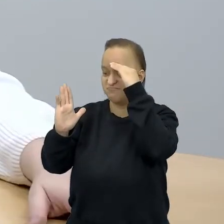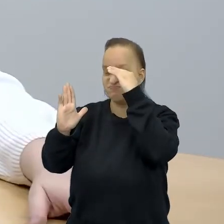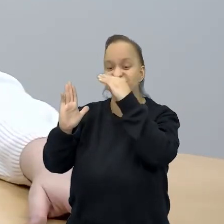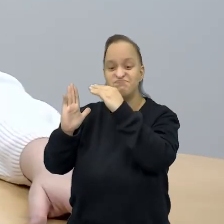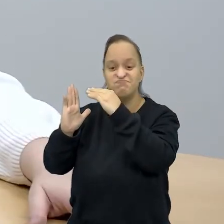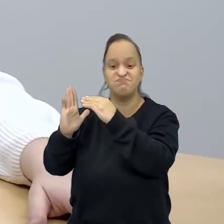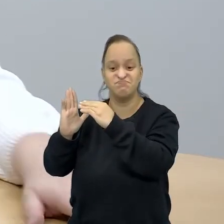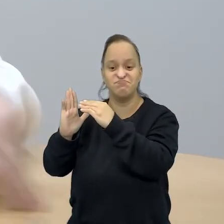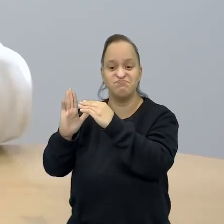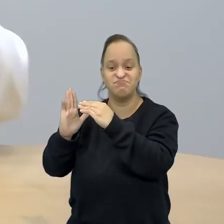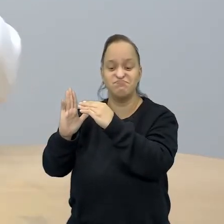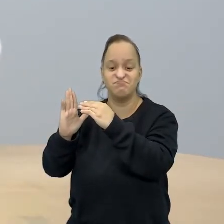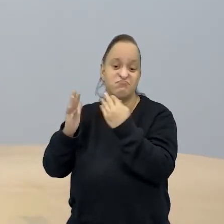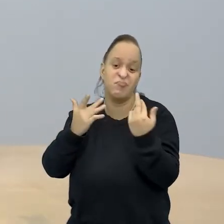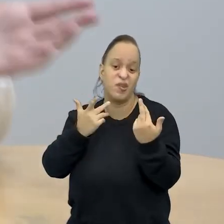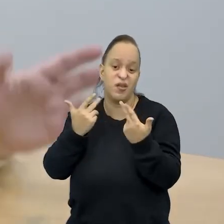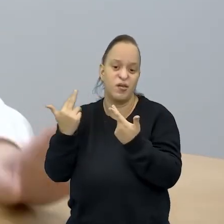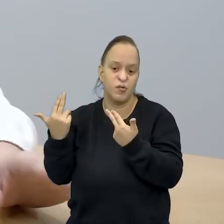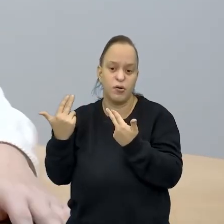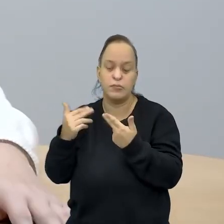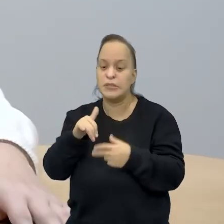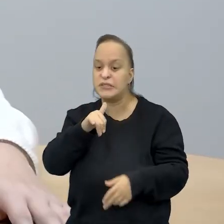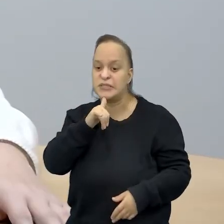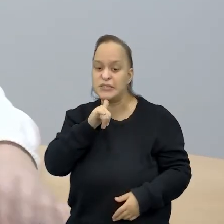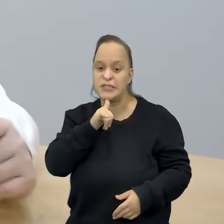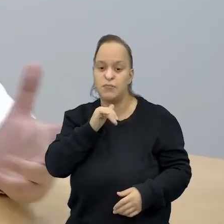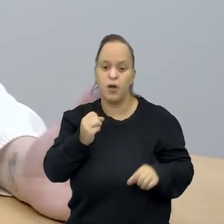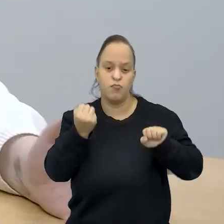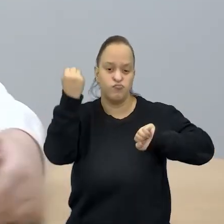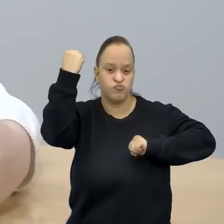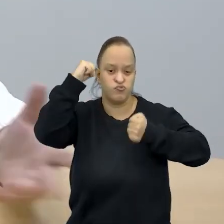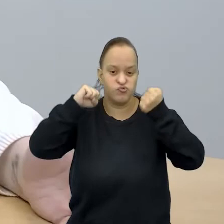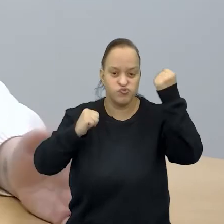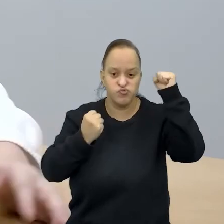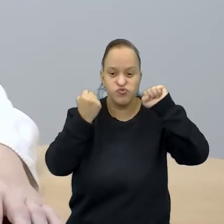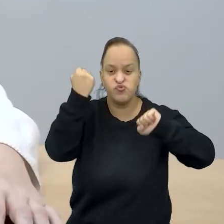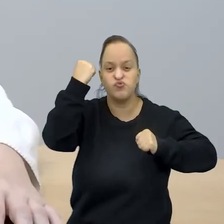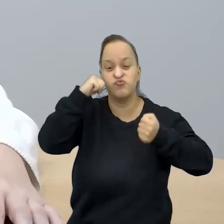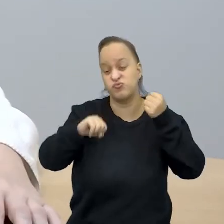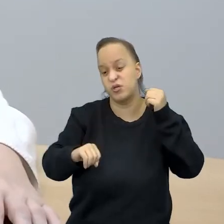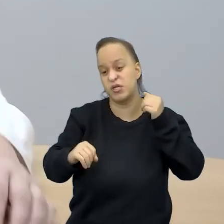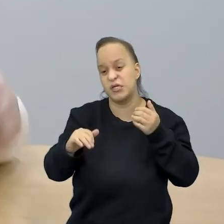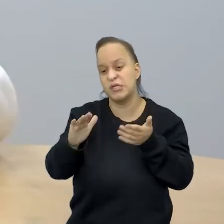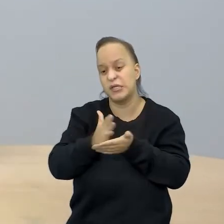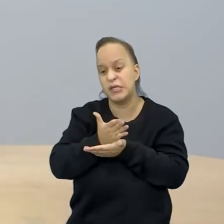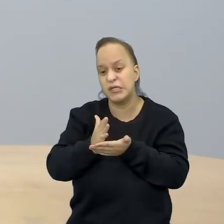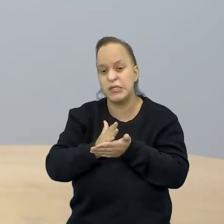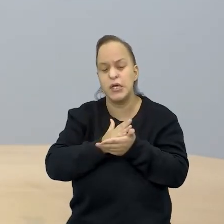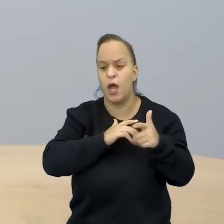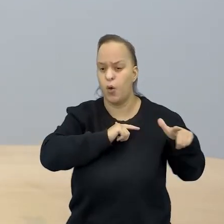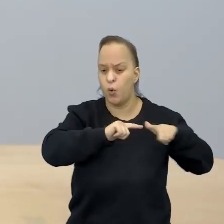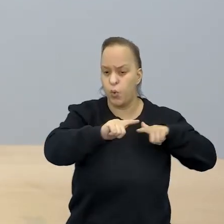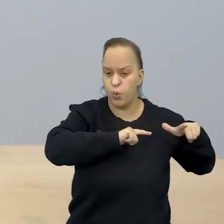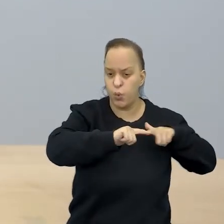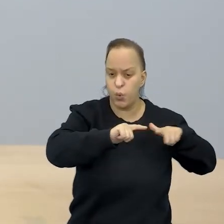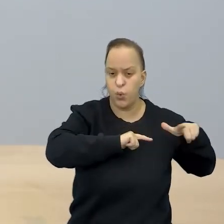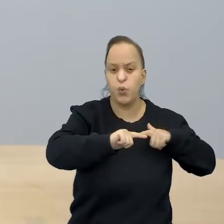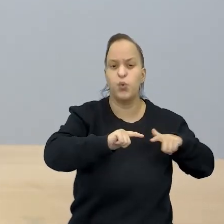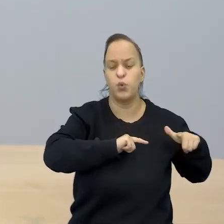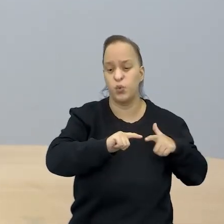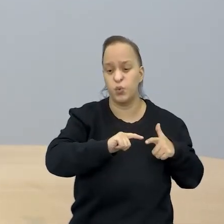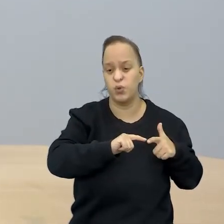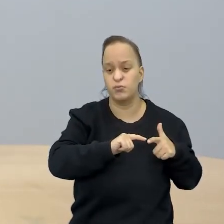exemplo, regras de uma indústria em que essa pessoa poderia trabalhar e que tem a ver com adesão ao horário